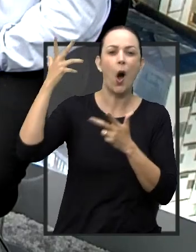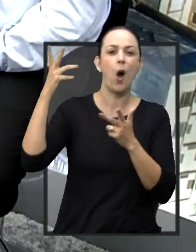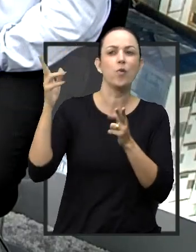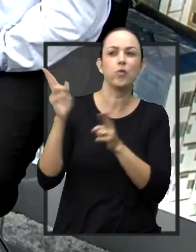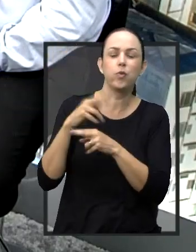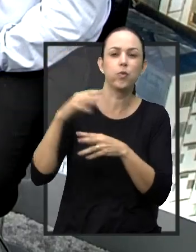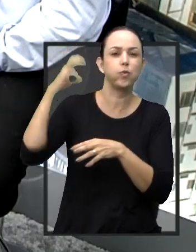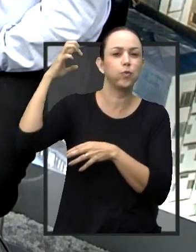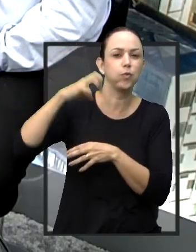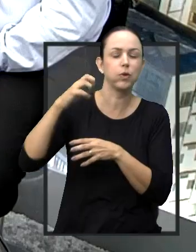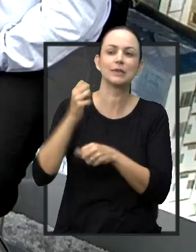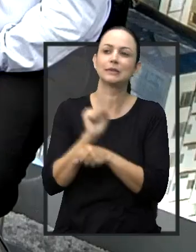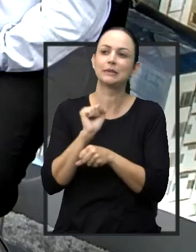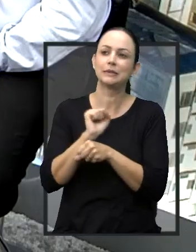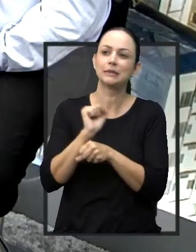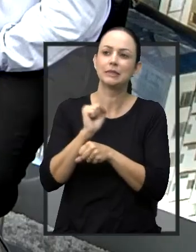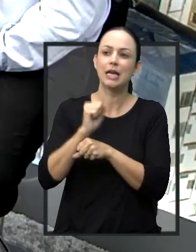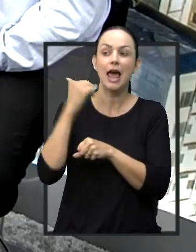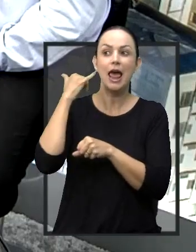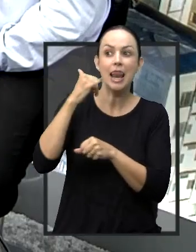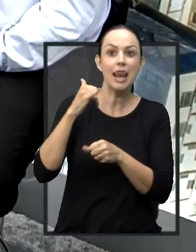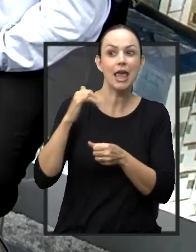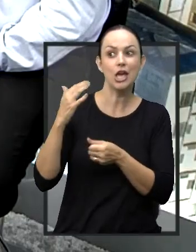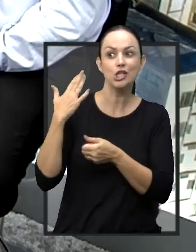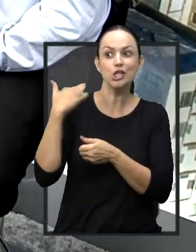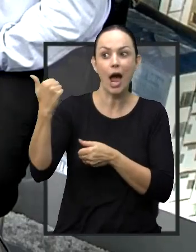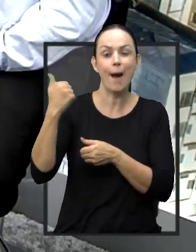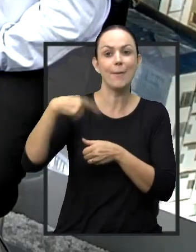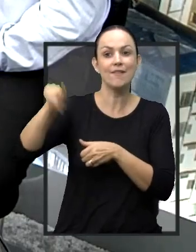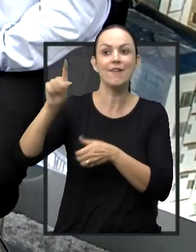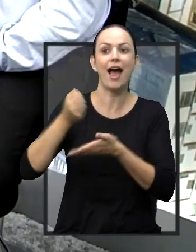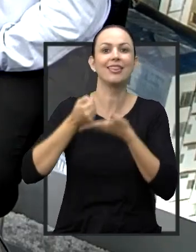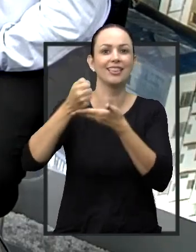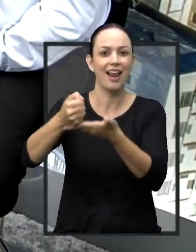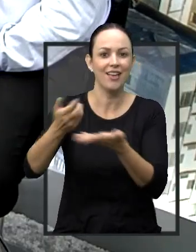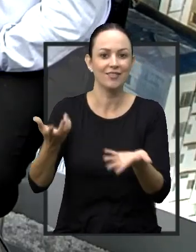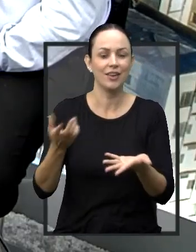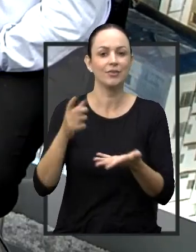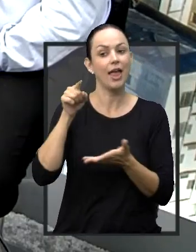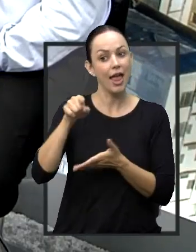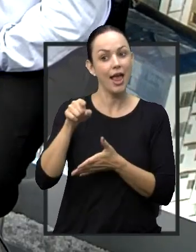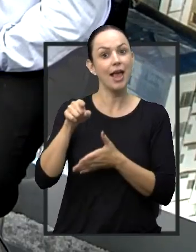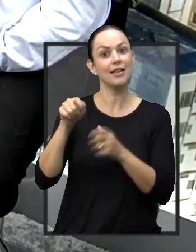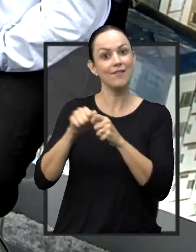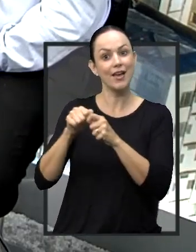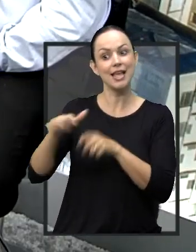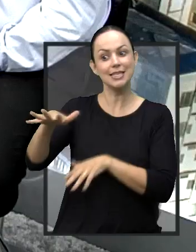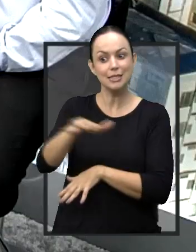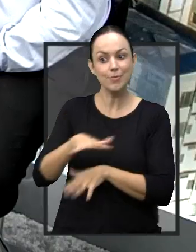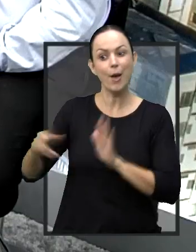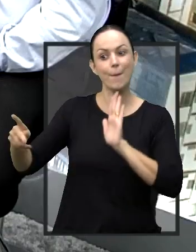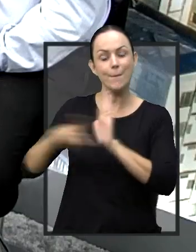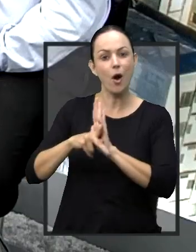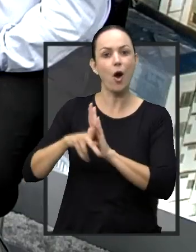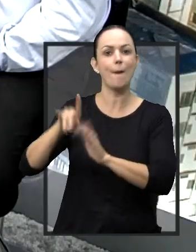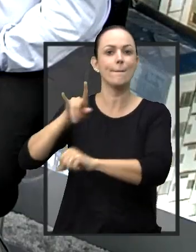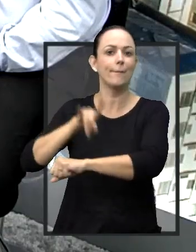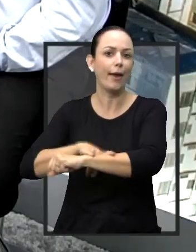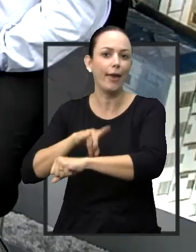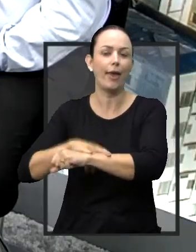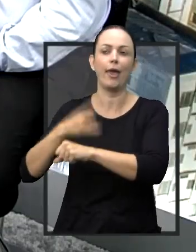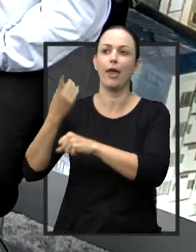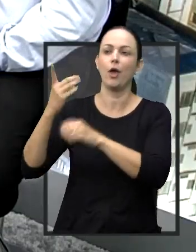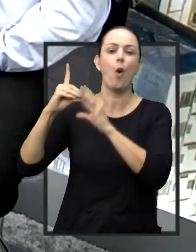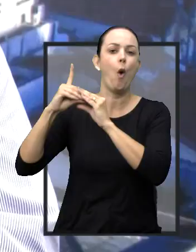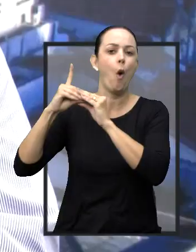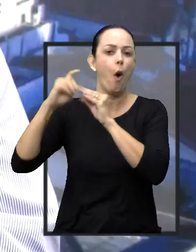vezes entre uma entrega e outra, né, serem chamados. Esse espaço auxiliaria nisso, né? Um banheiro, um ponto de Wi-Fi, enfim,